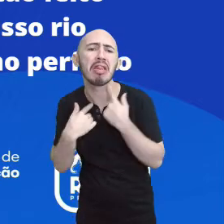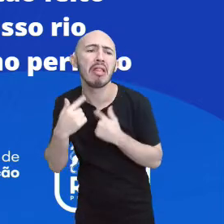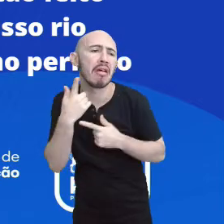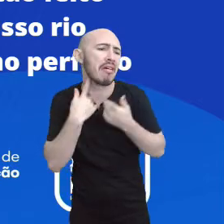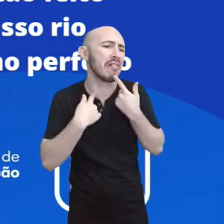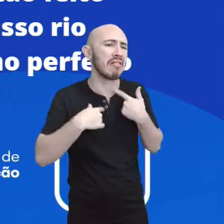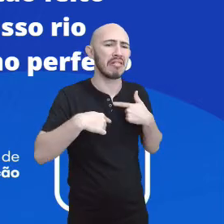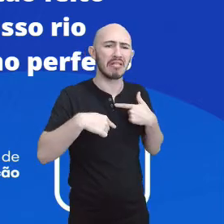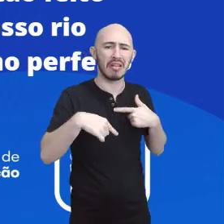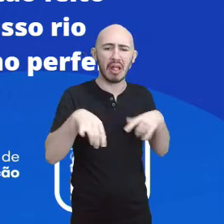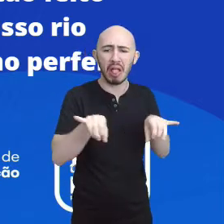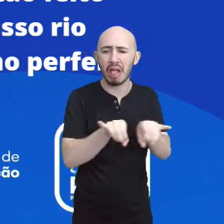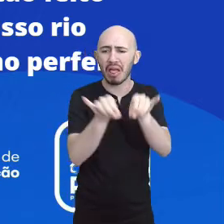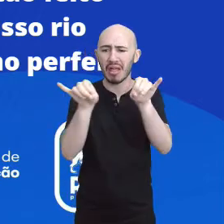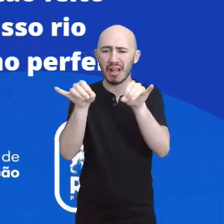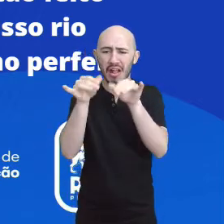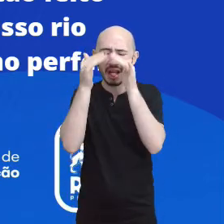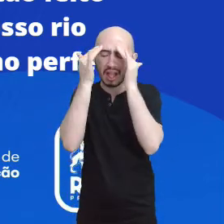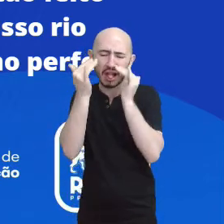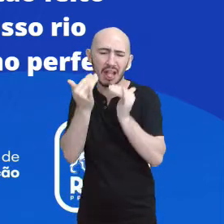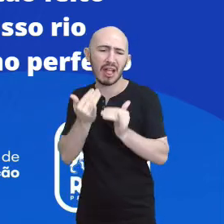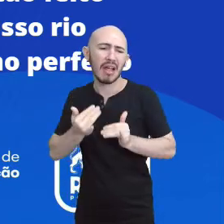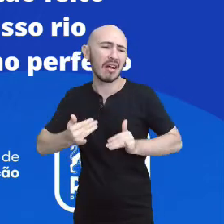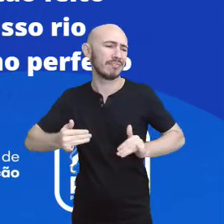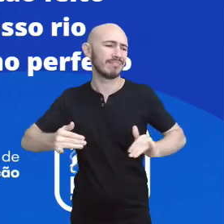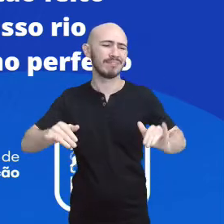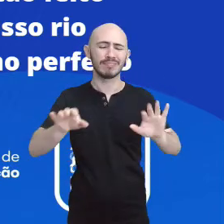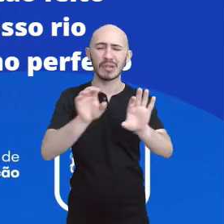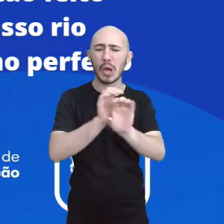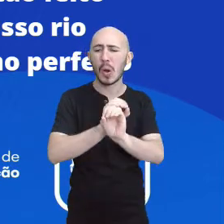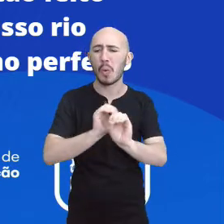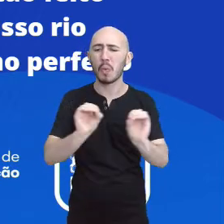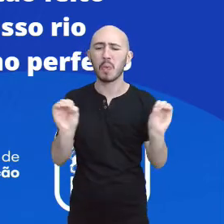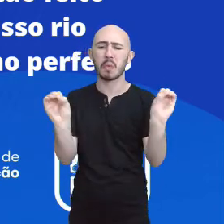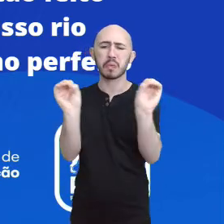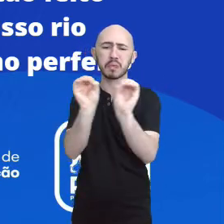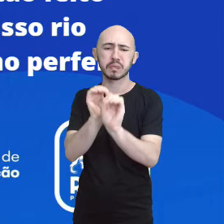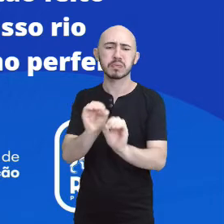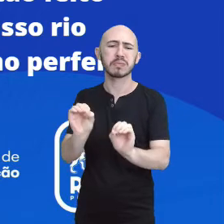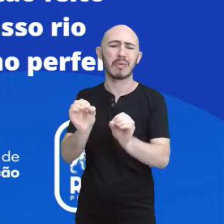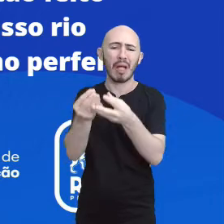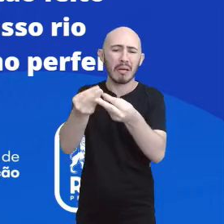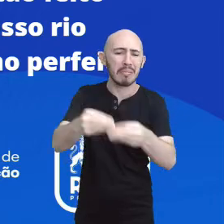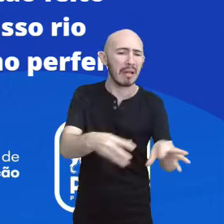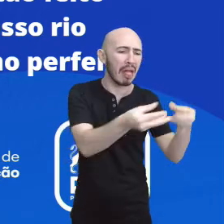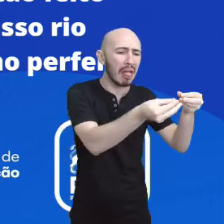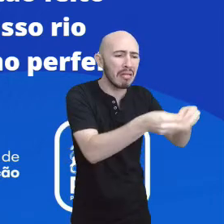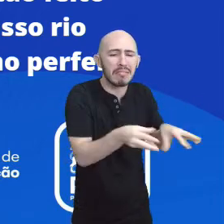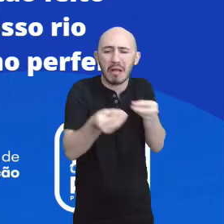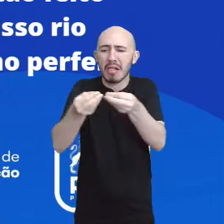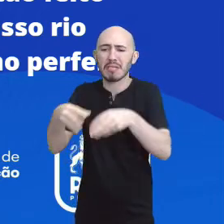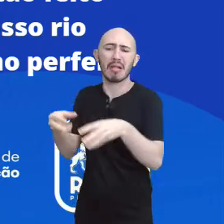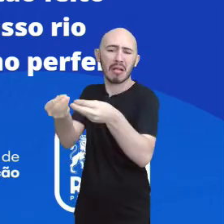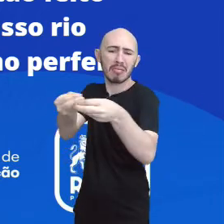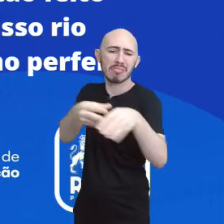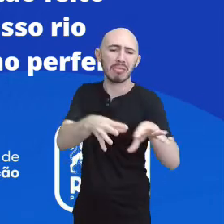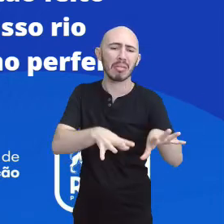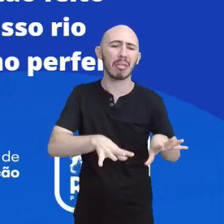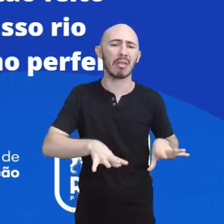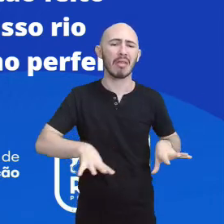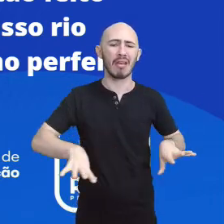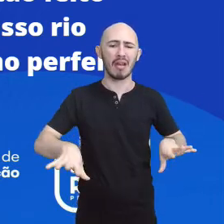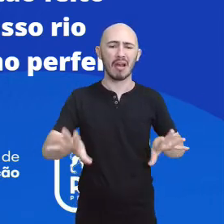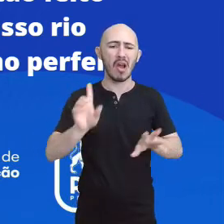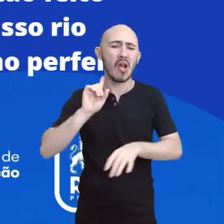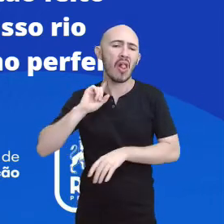ignorância, desrespeito com a criação. Fizeram o que quiseram, sem prestar bem atenção.